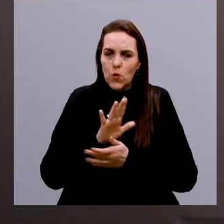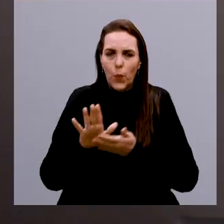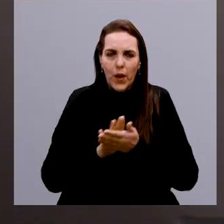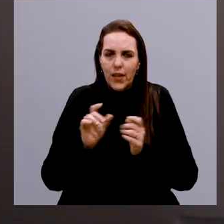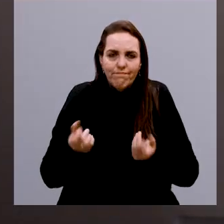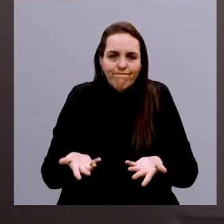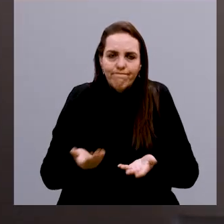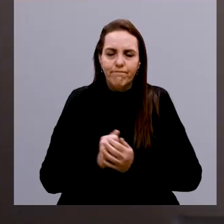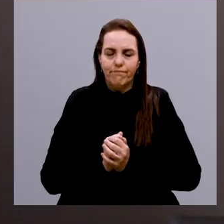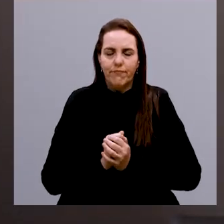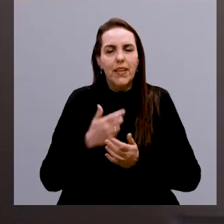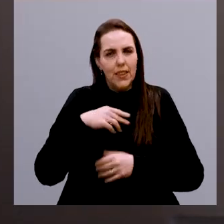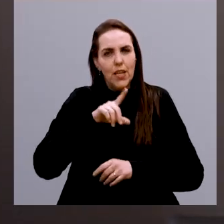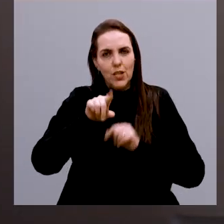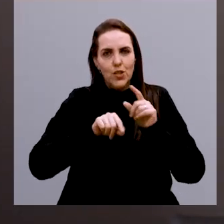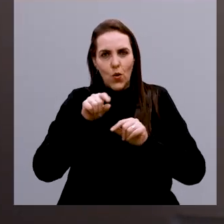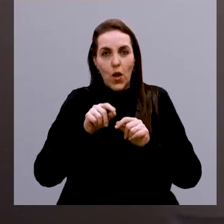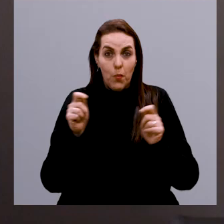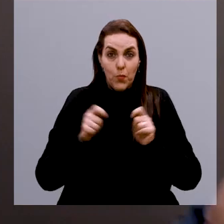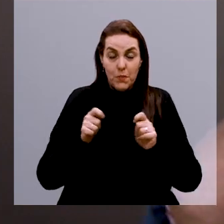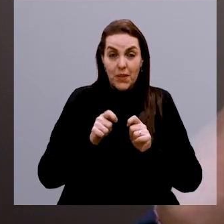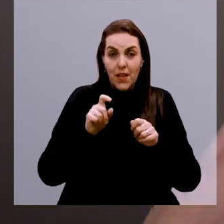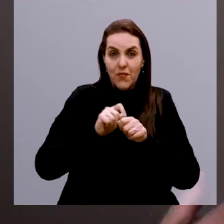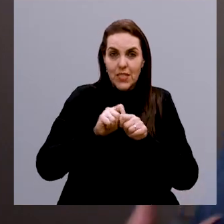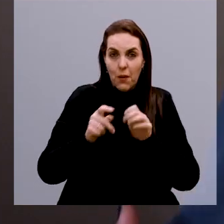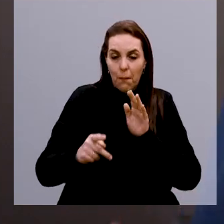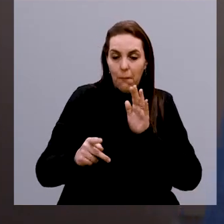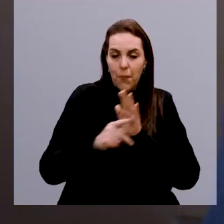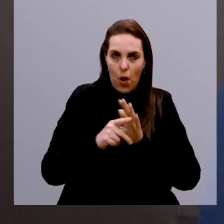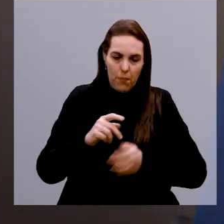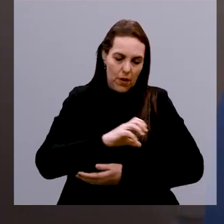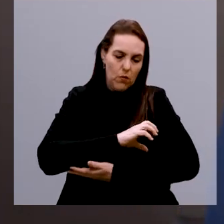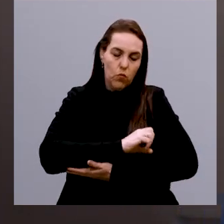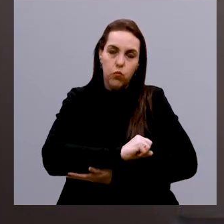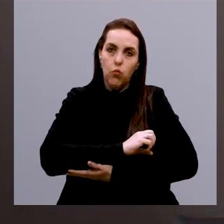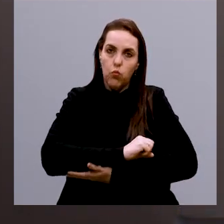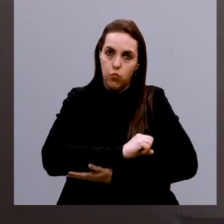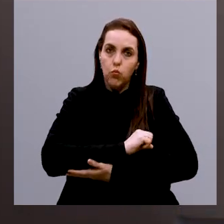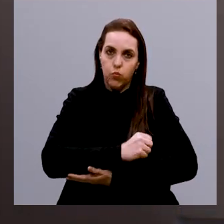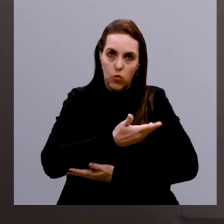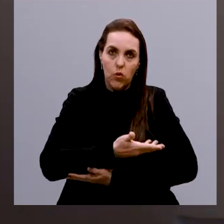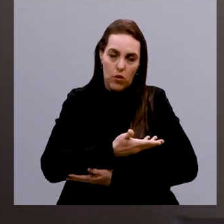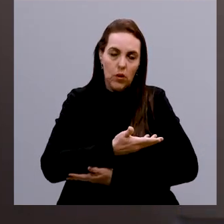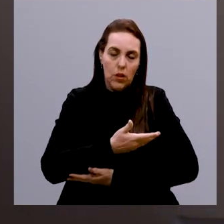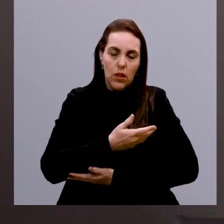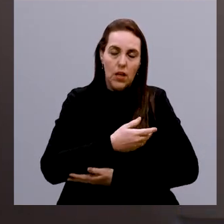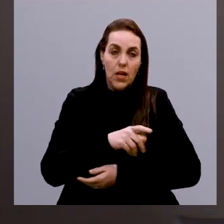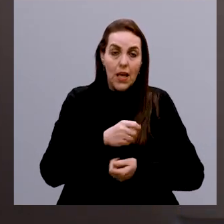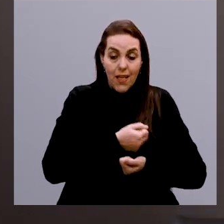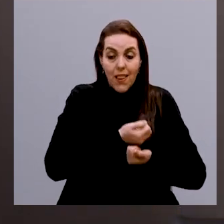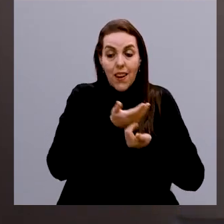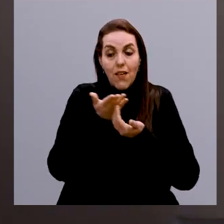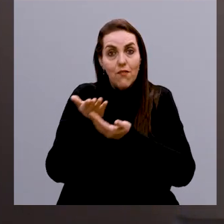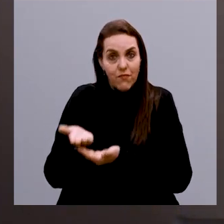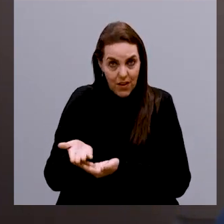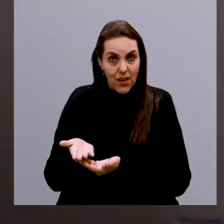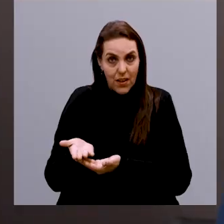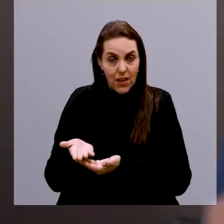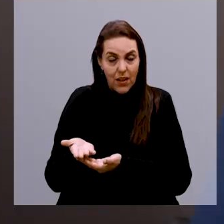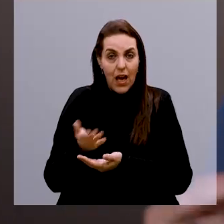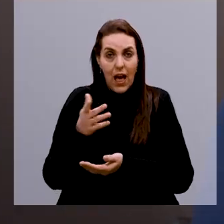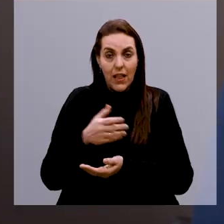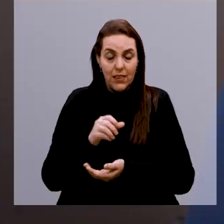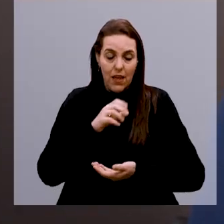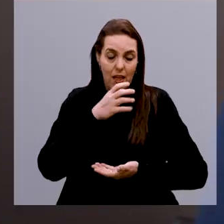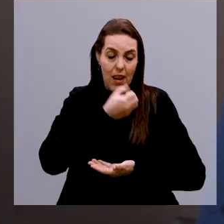uma opção de repente, fazer a própria, né? Fazer a própria coleta, nesse caso, a própria ordenha, e levar